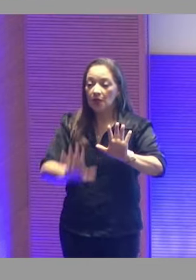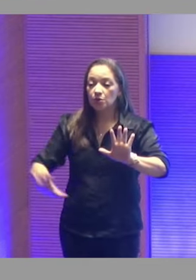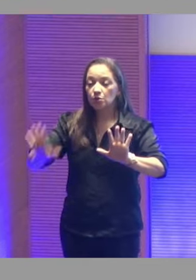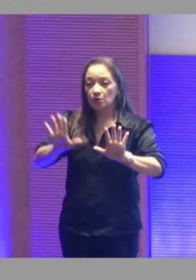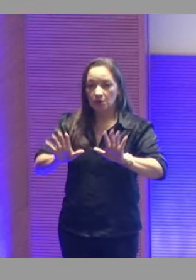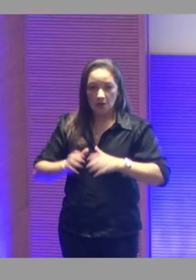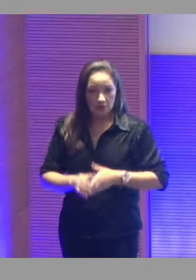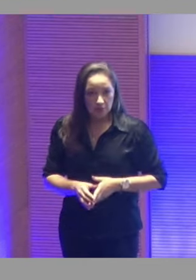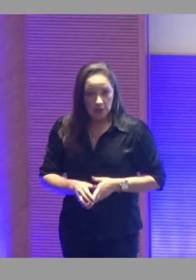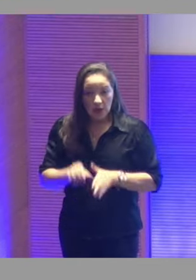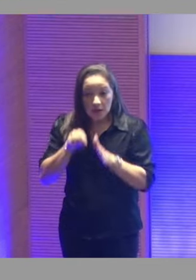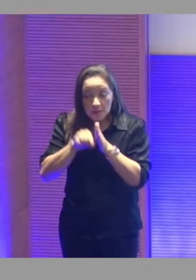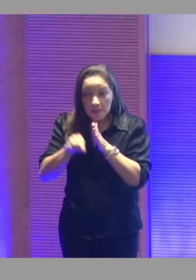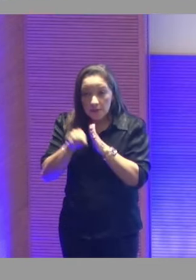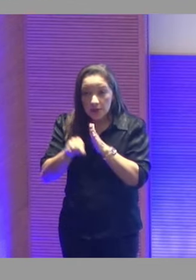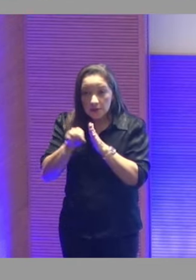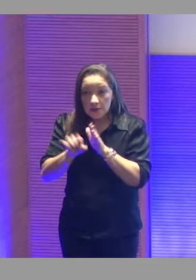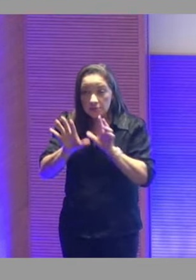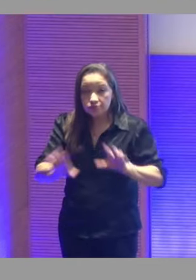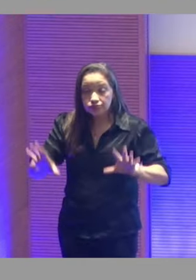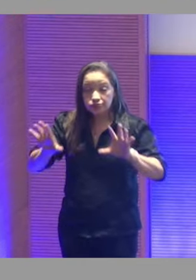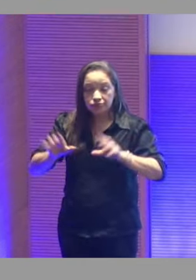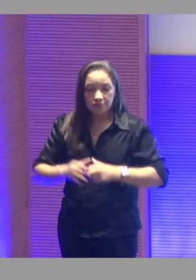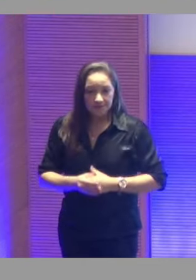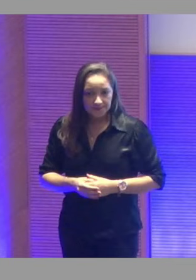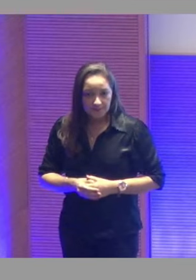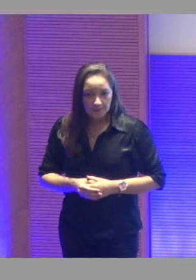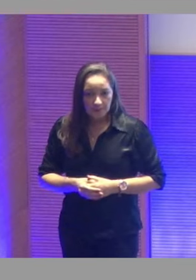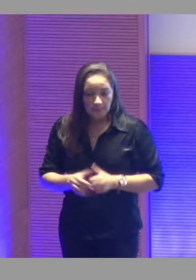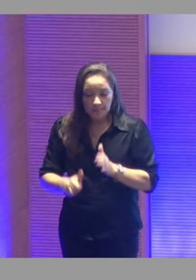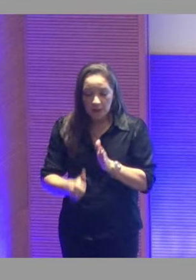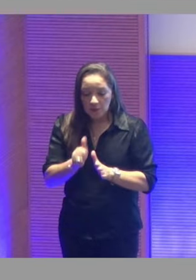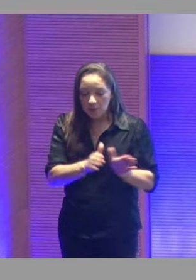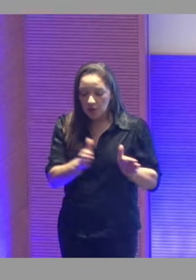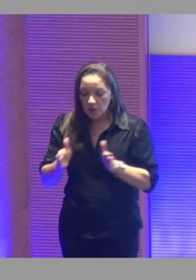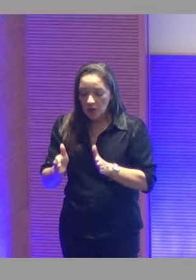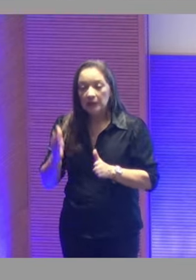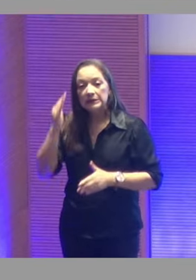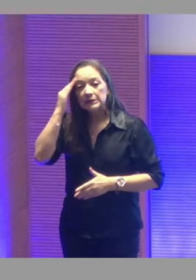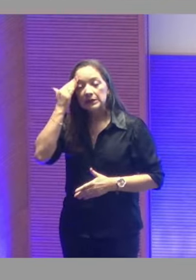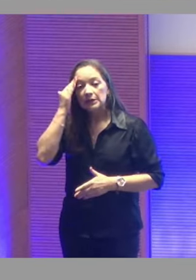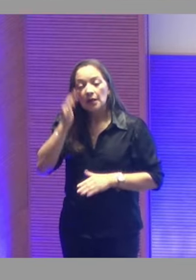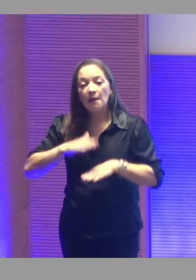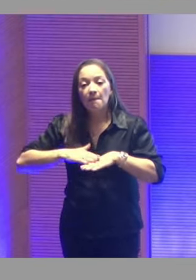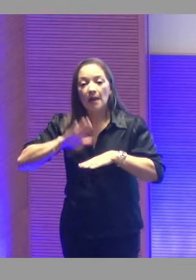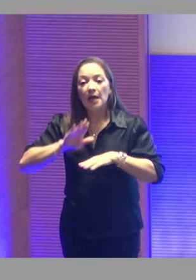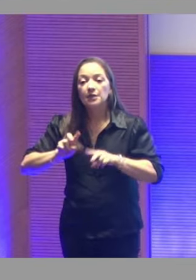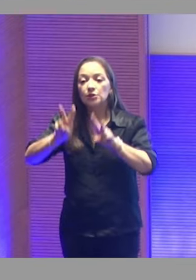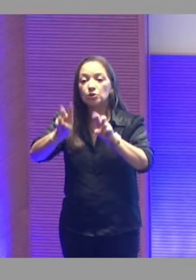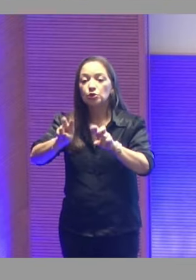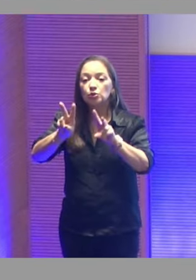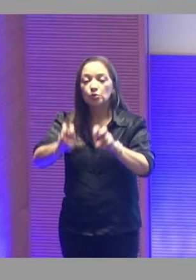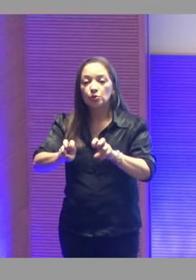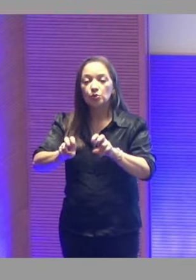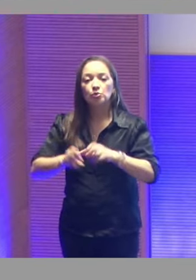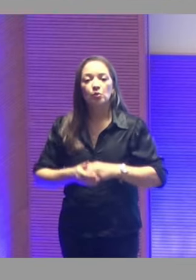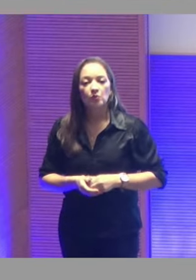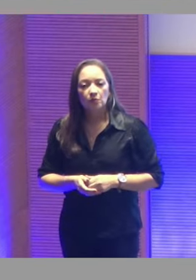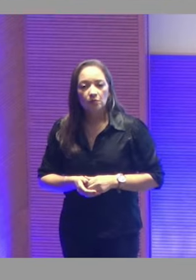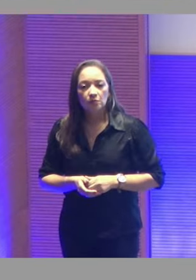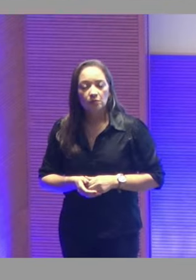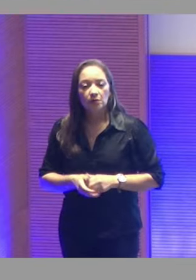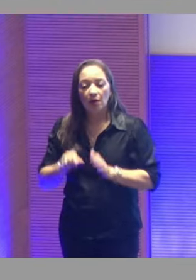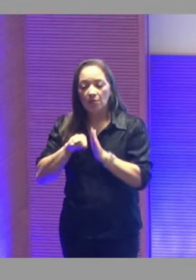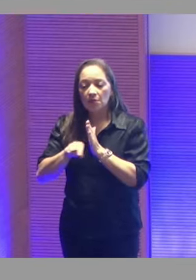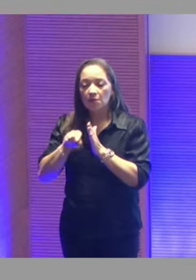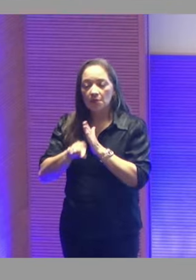emissões então no primeiro bloco A gente quer entender e mais sobre o inventário das organizações eh e uma coisa